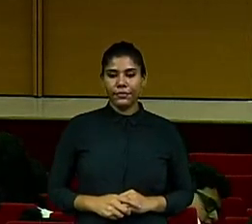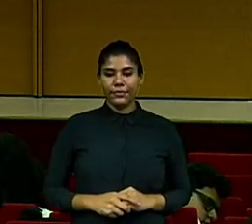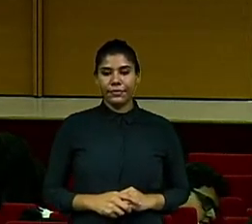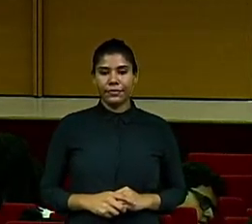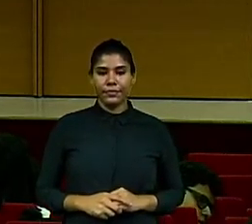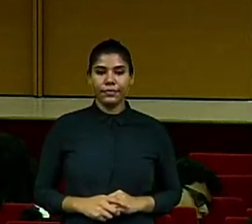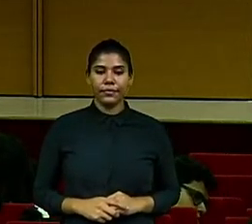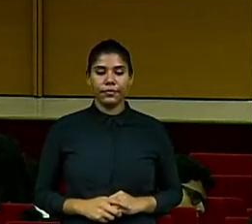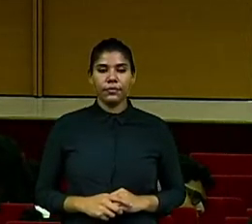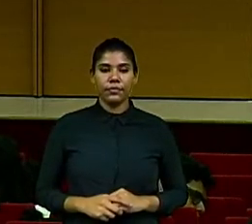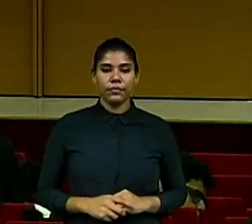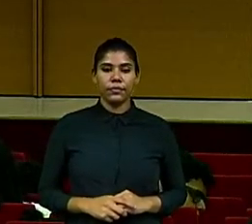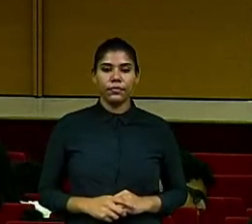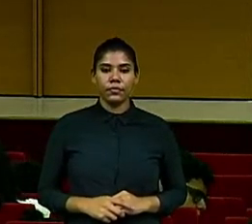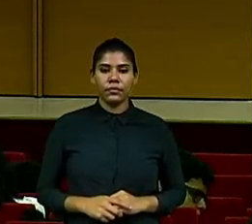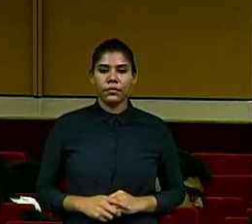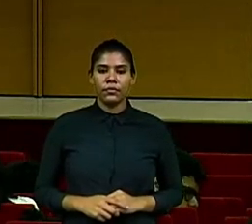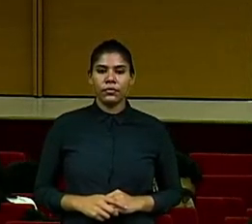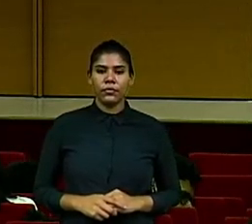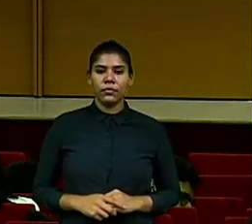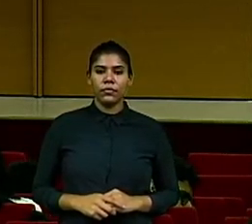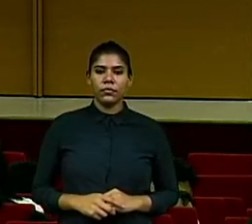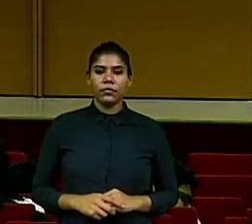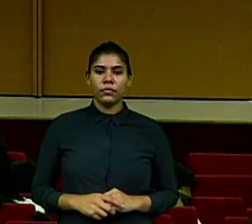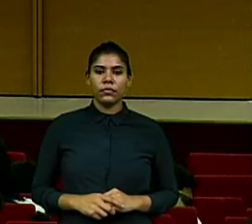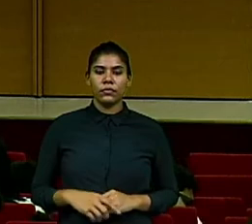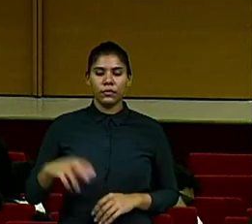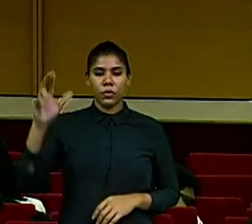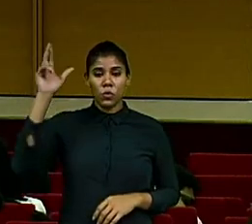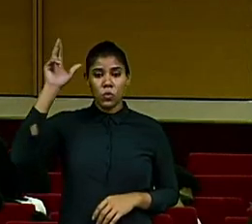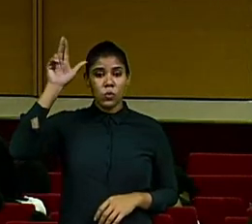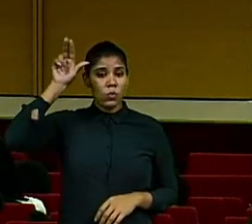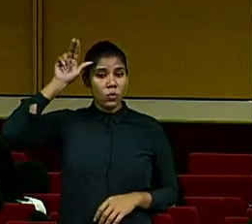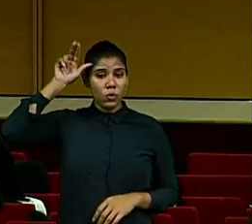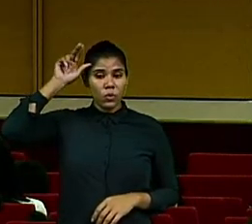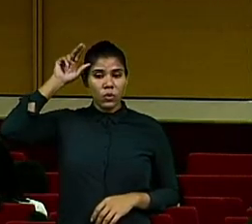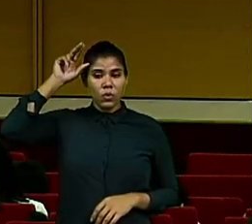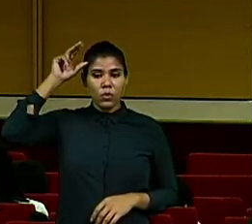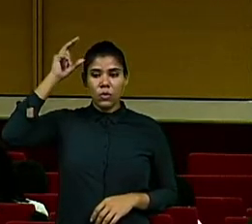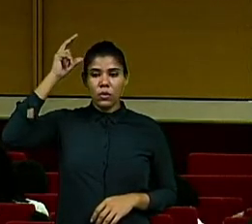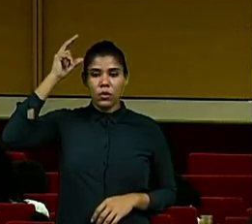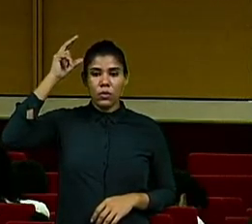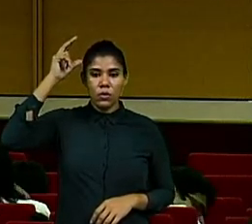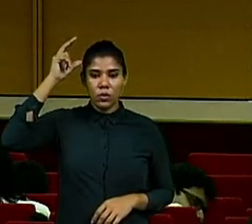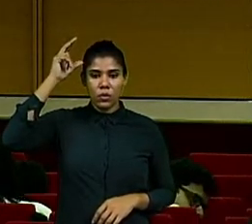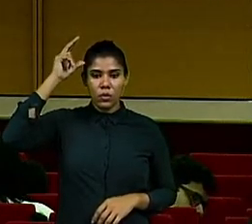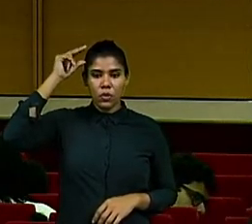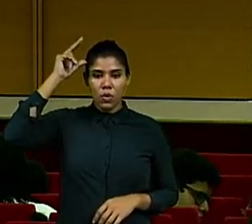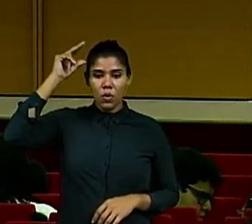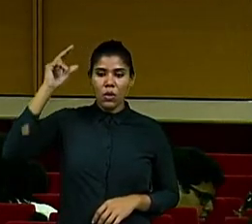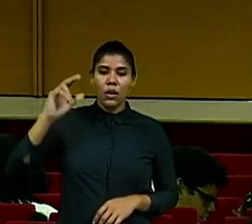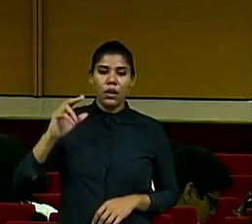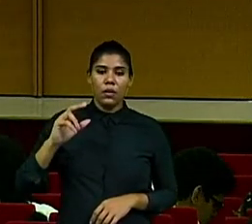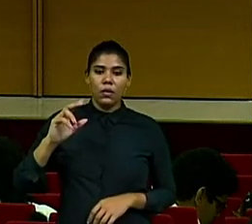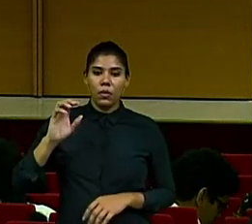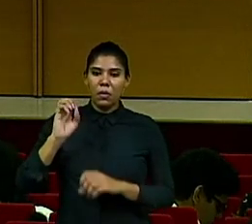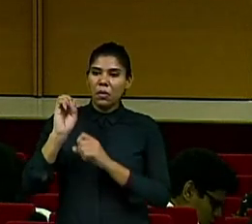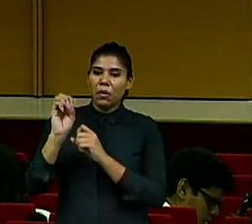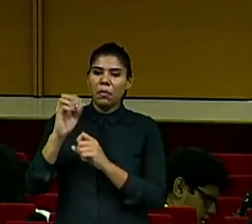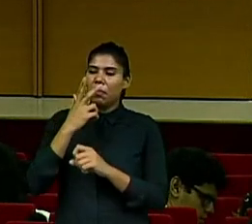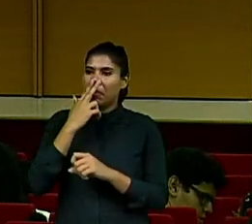aquele coelho que tava brilhando ele era transgênico era ele recebeu o Gênio do vagalume